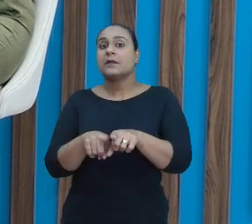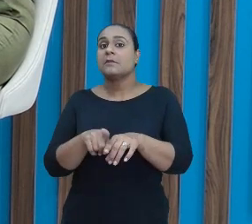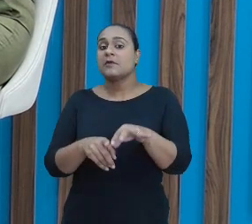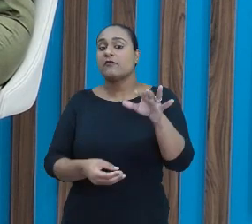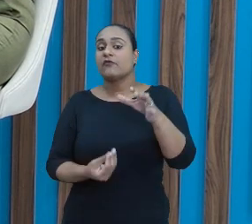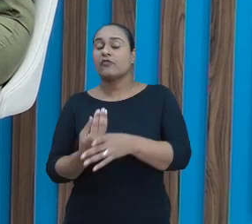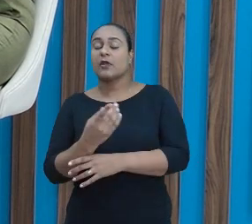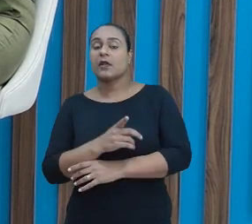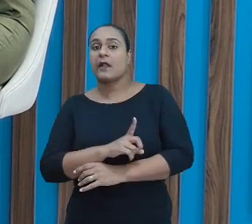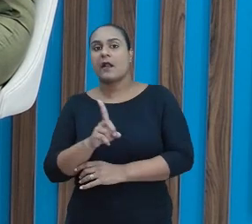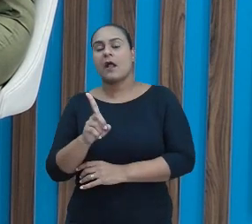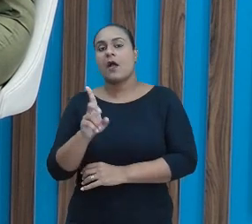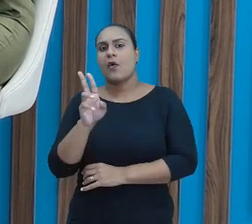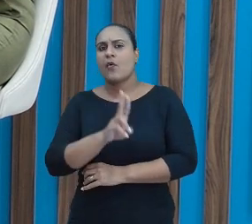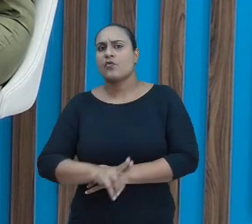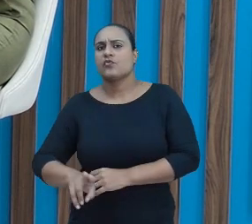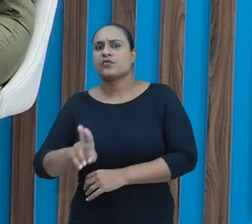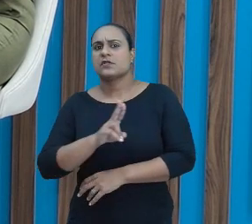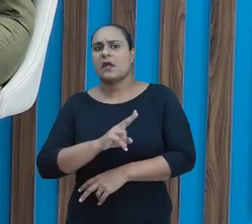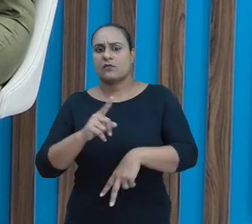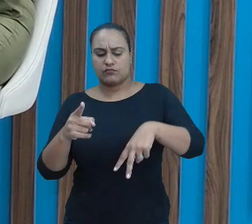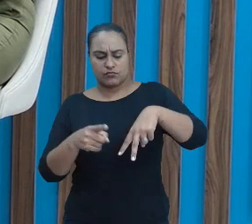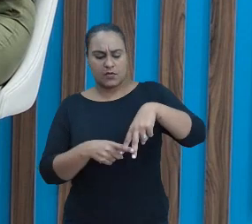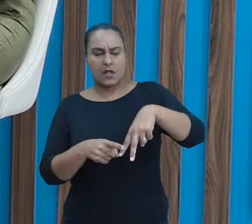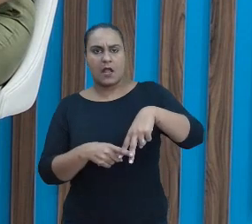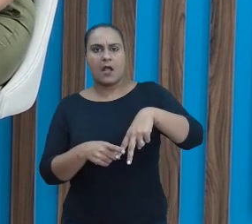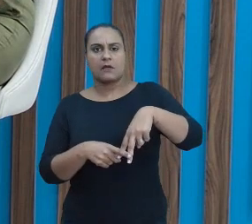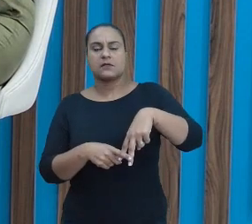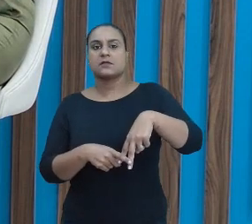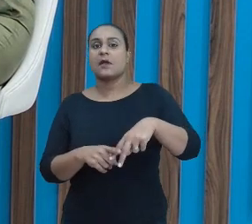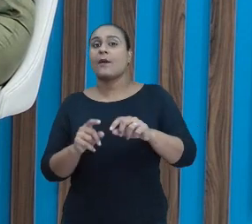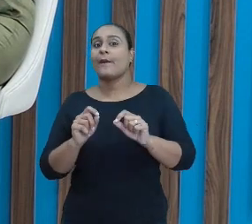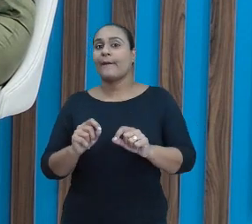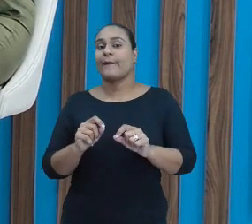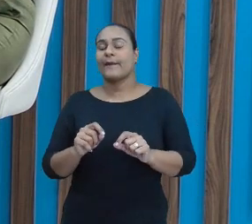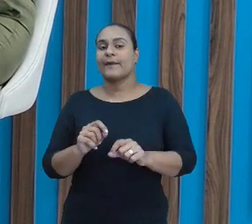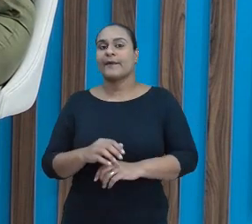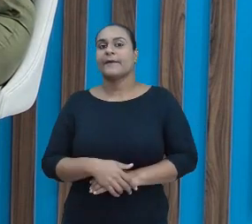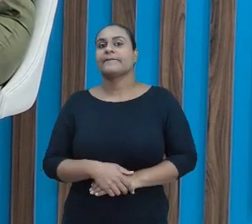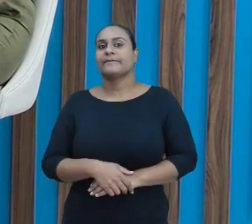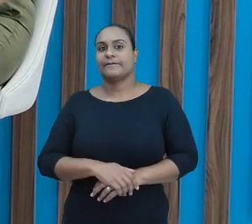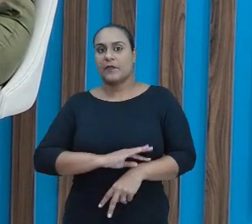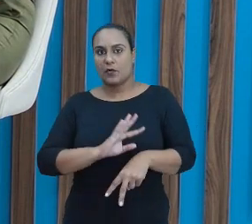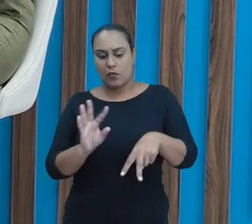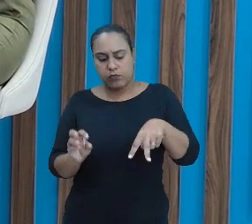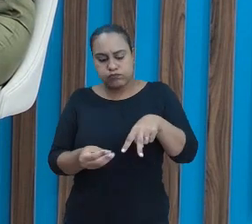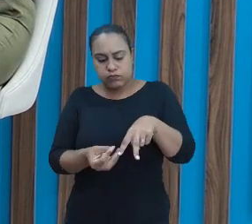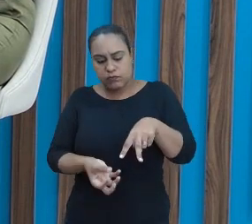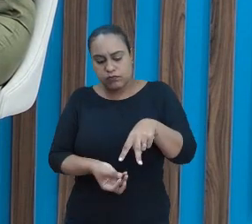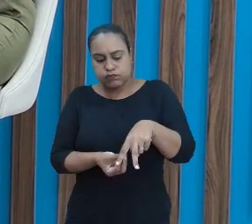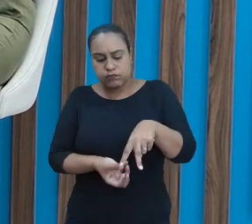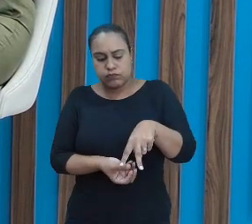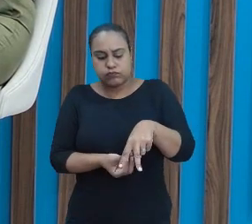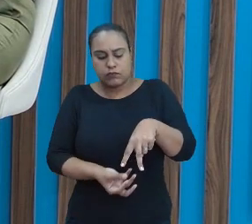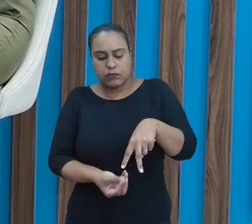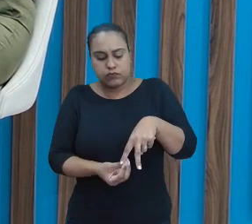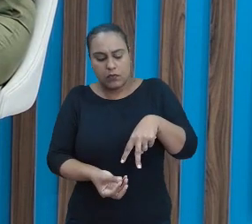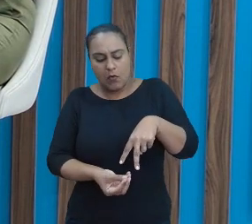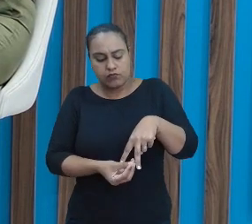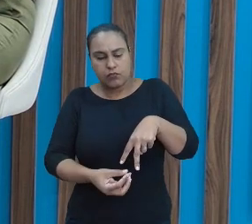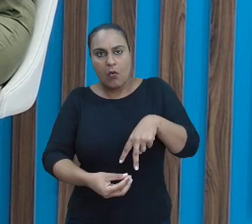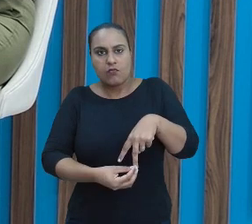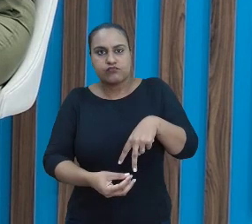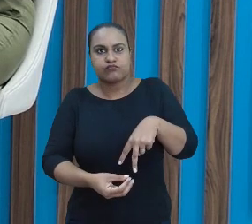unidade, utilizando uma calça jeans, assim, já usada, e colocando enchimento dentro dela, como se as pernas ficassem